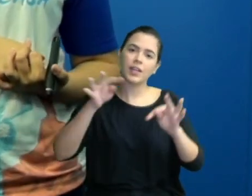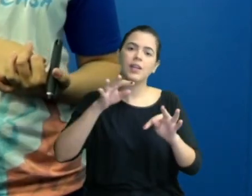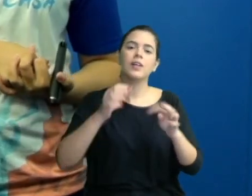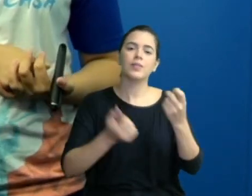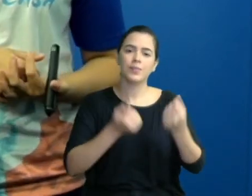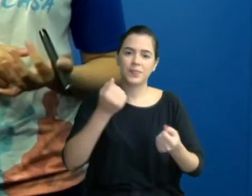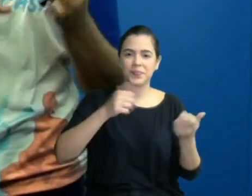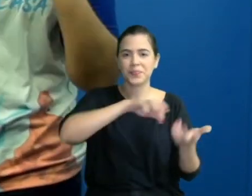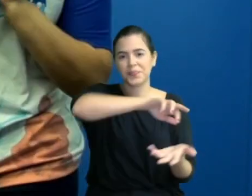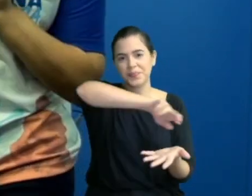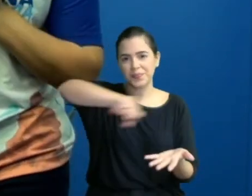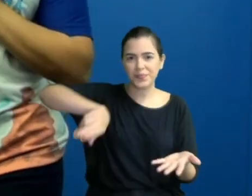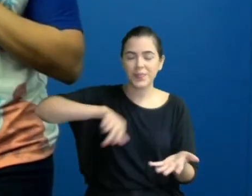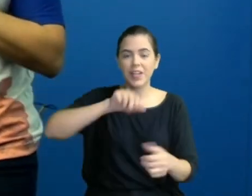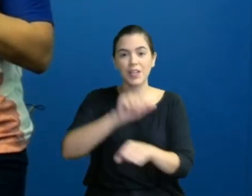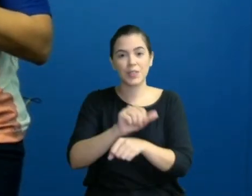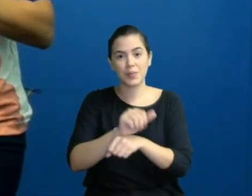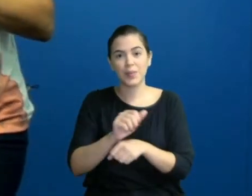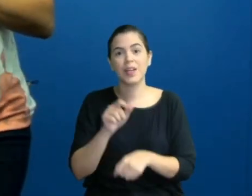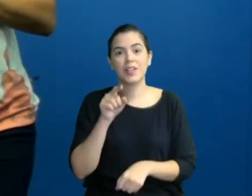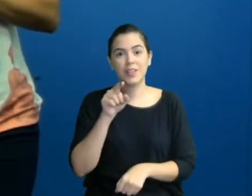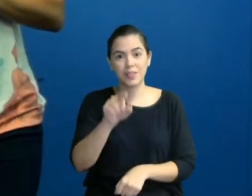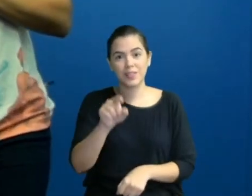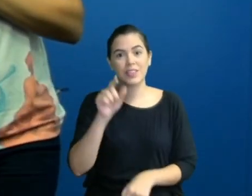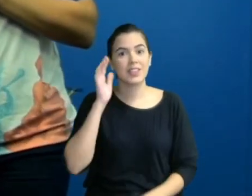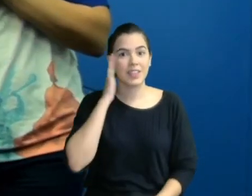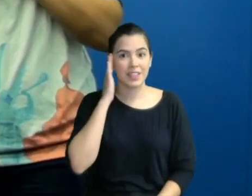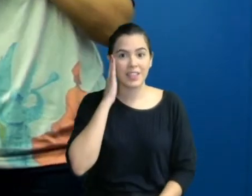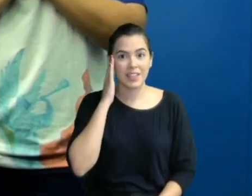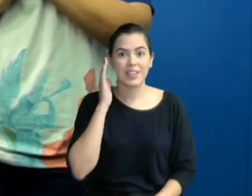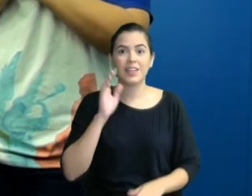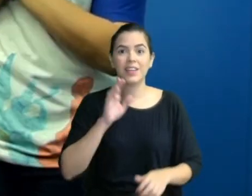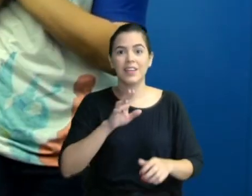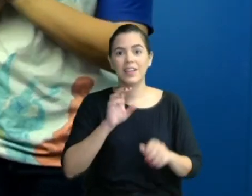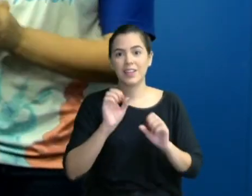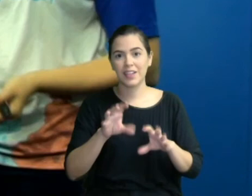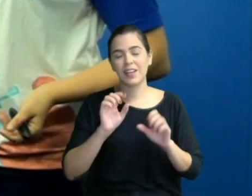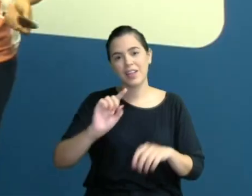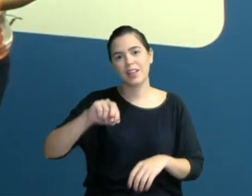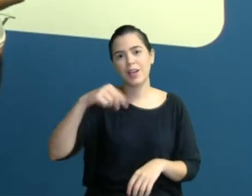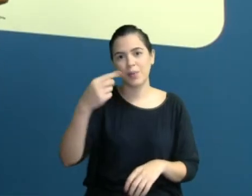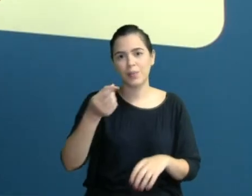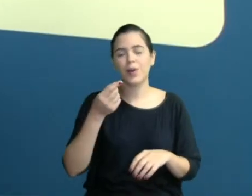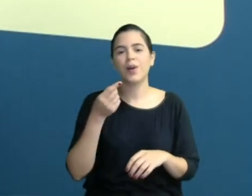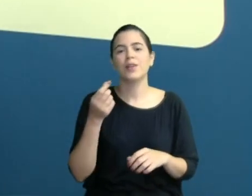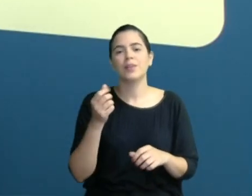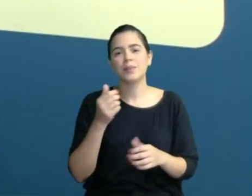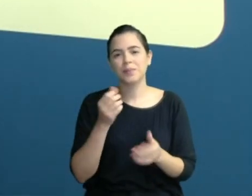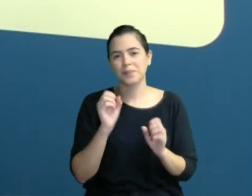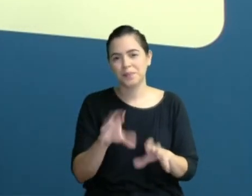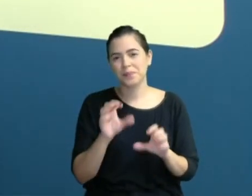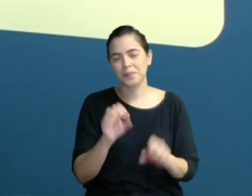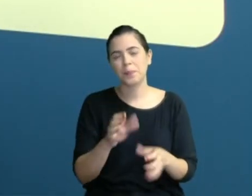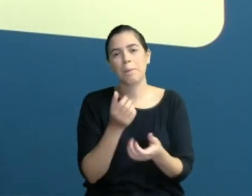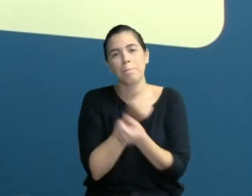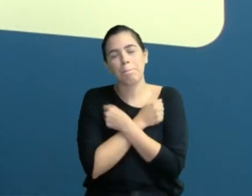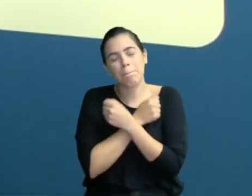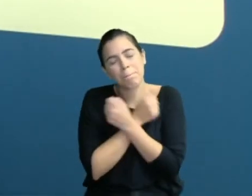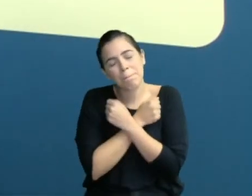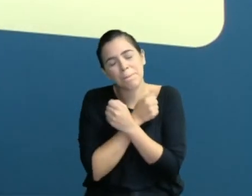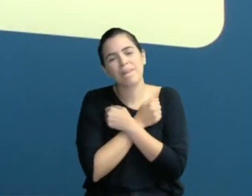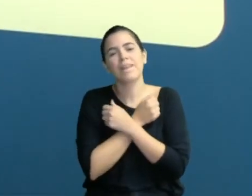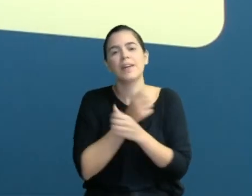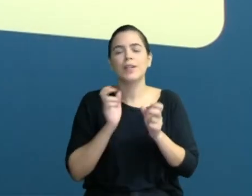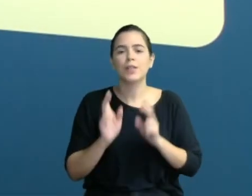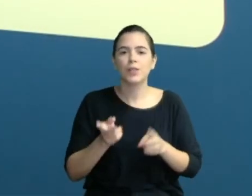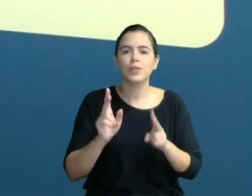de transporte. Eu espero ter te ajudado a compreender esses assuntos, tá bem? E até a próxima aula. Um forte abraço para você, continue